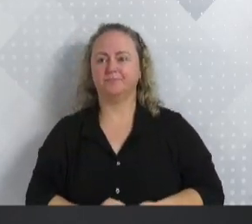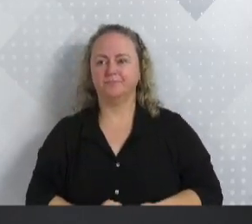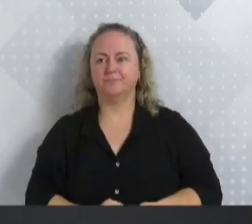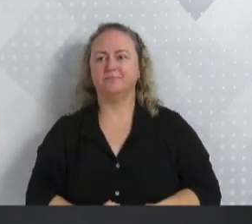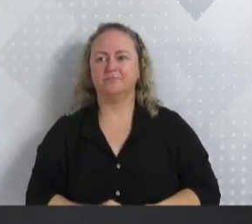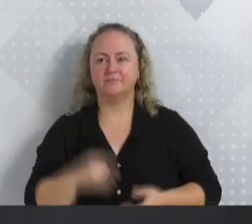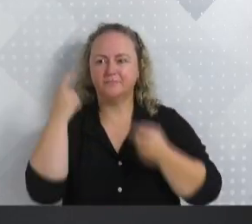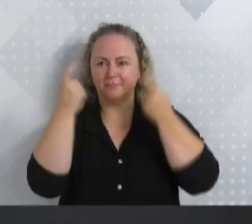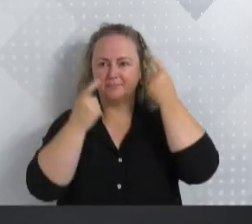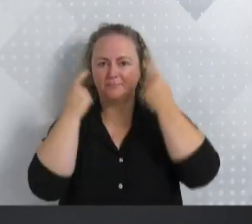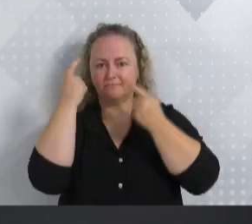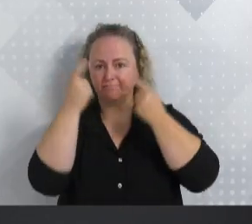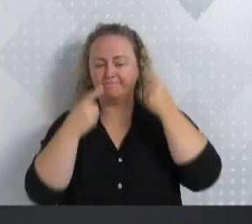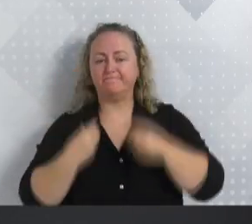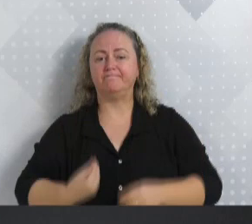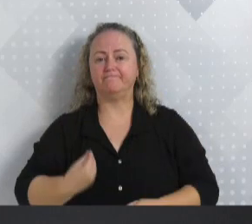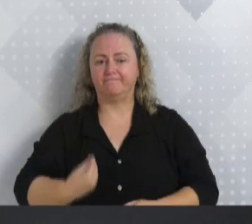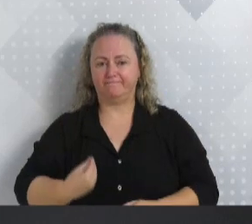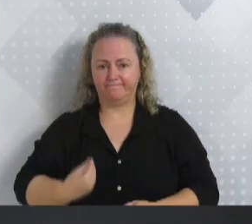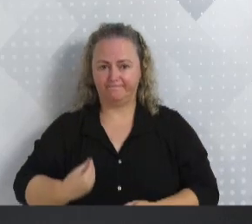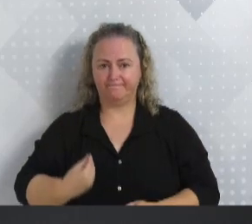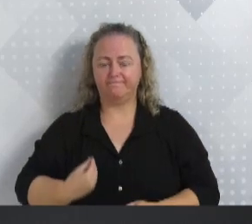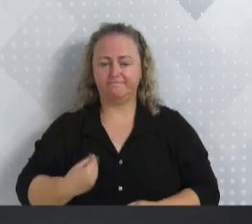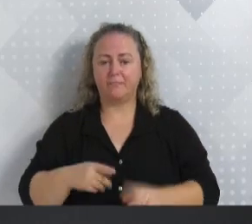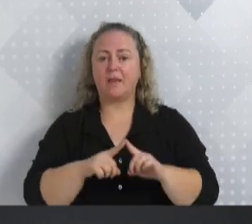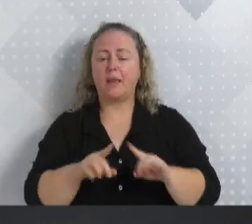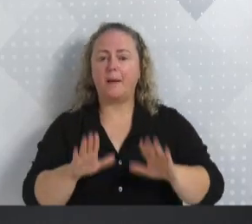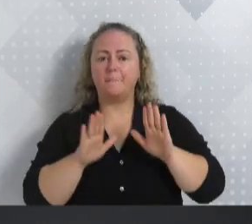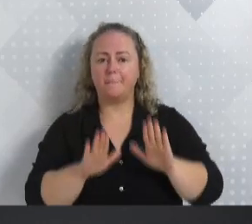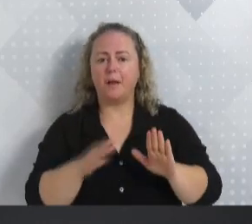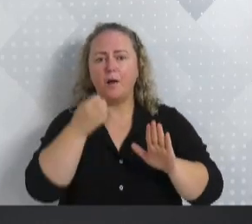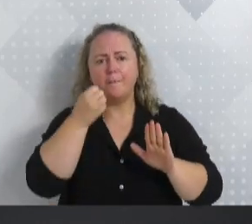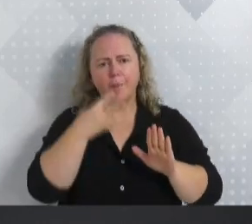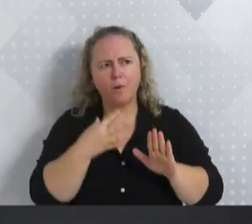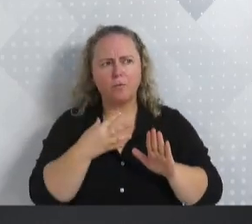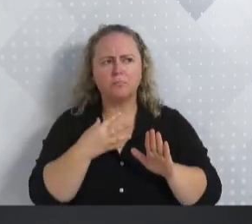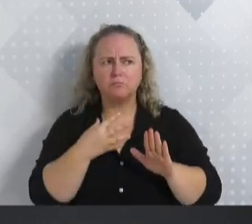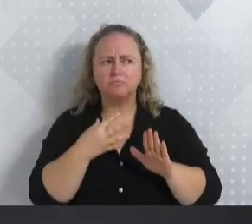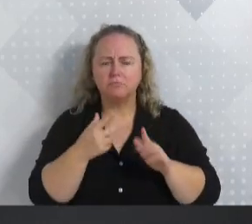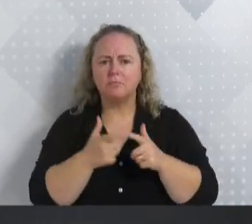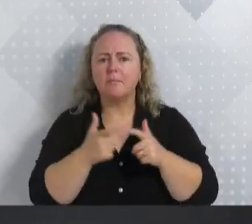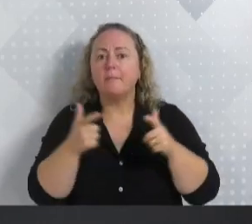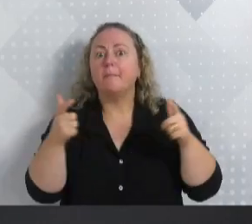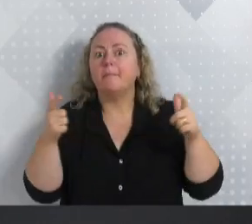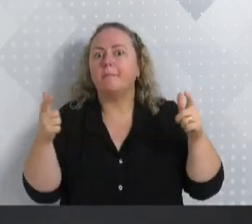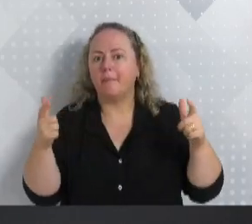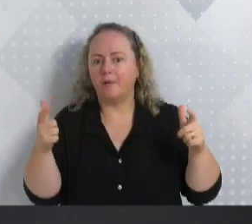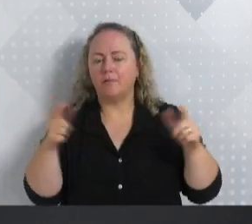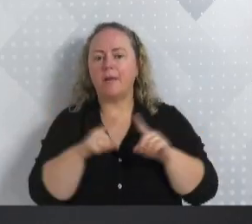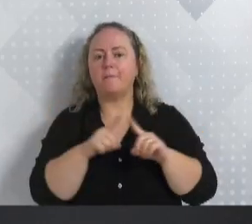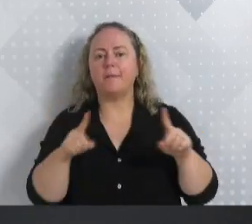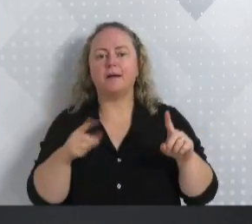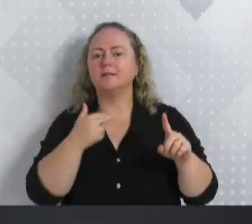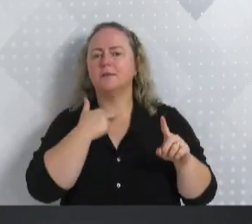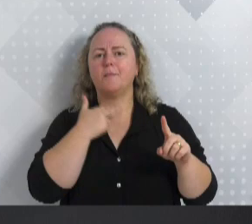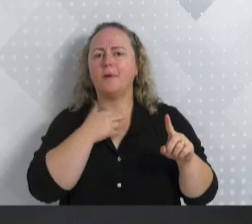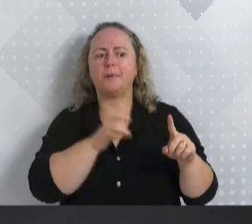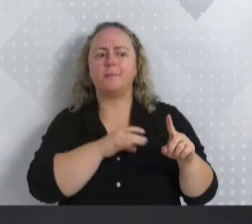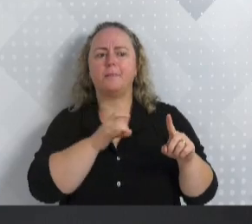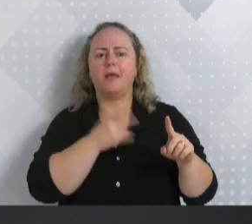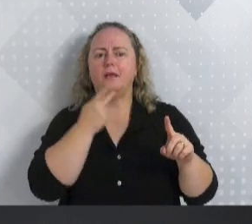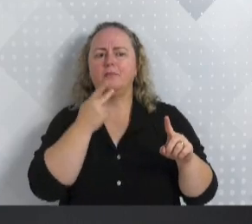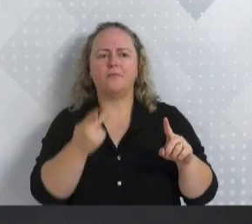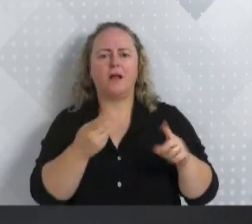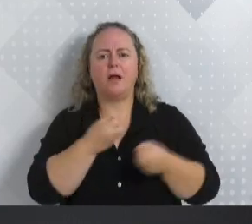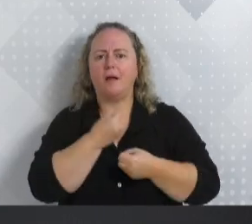temos vivido. Mas eu acho que os bons continuam sendo a maioria, só não deveriam continuar com medo de falar